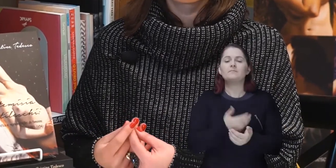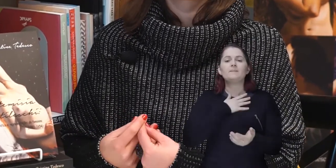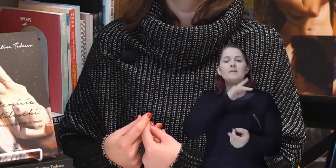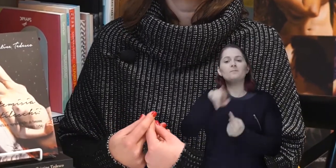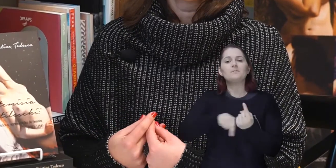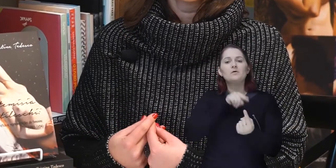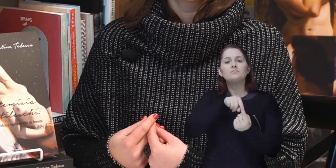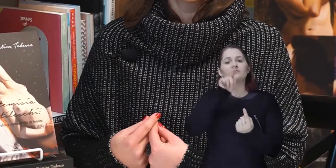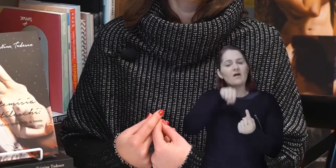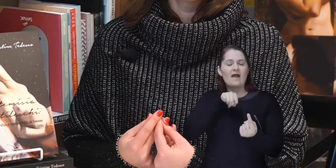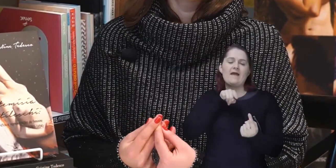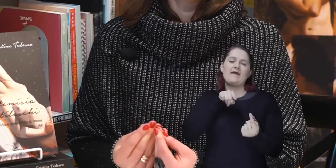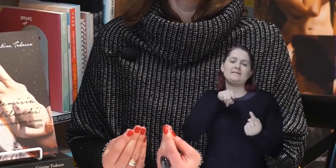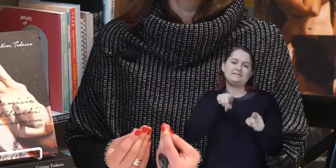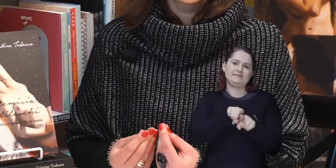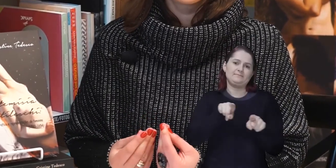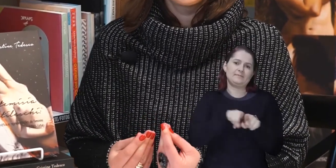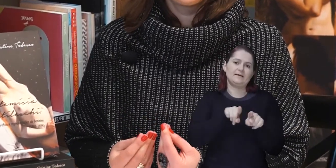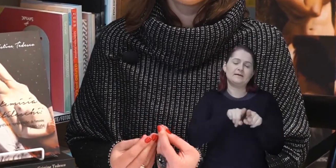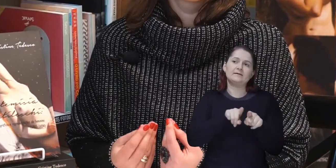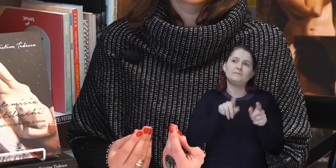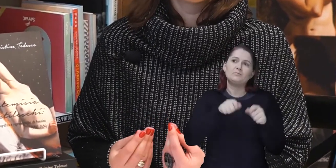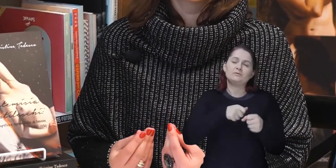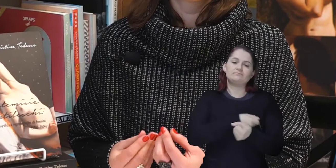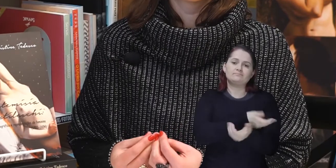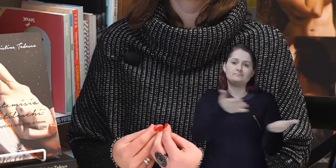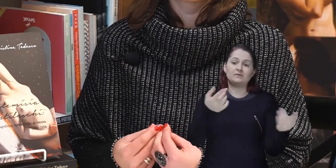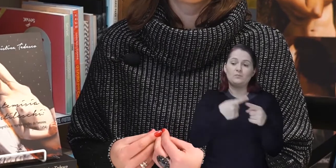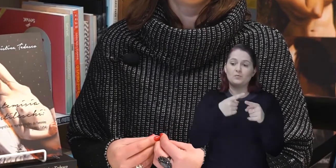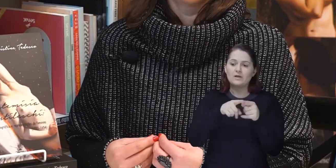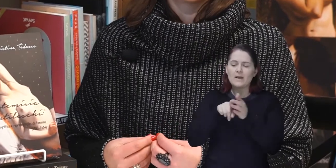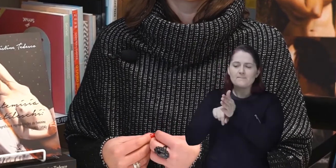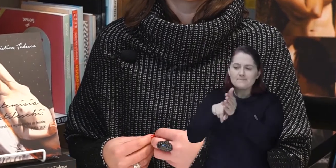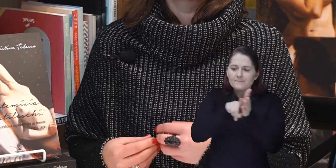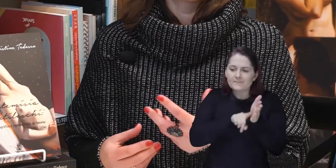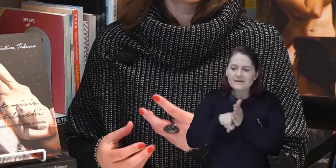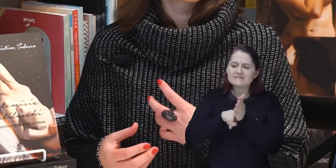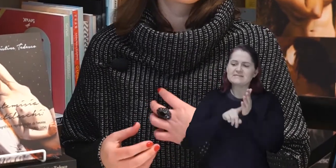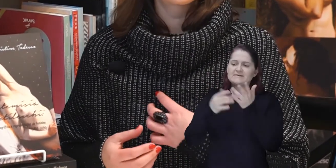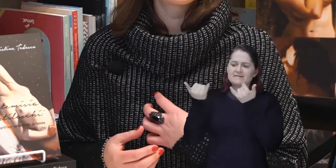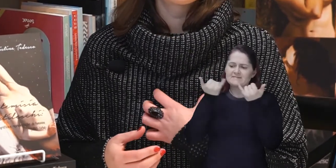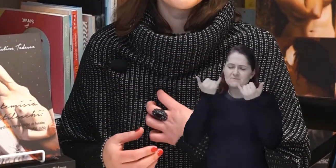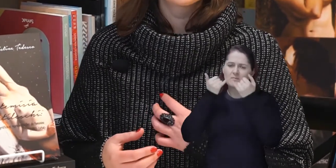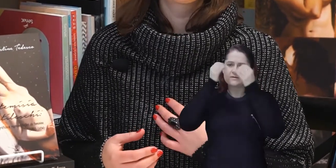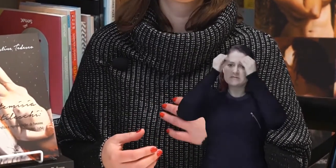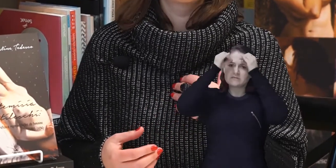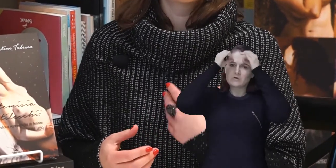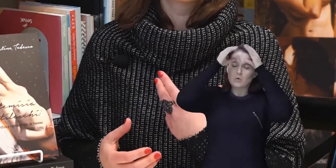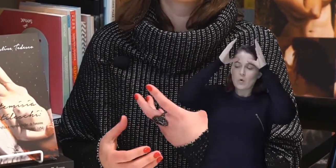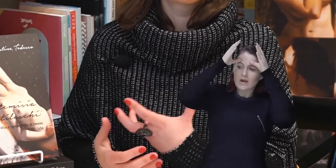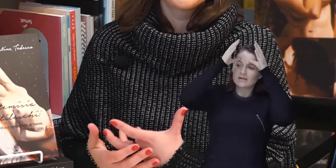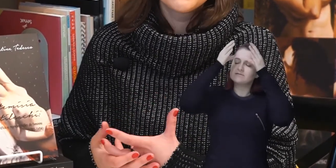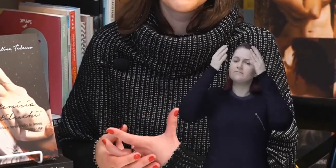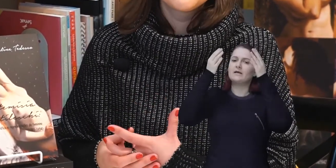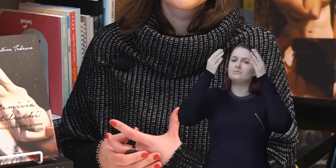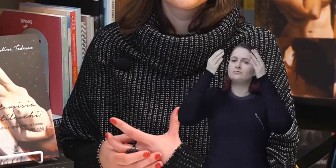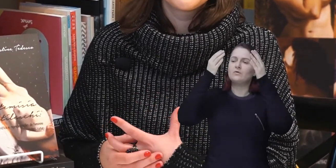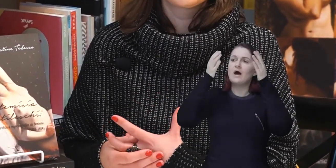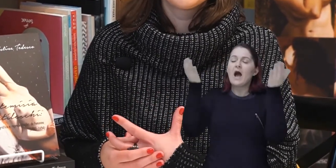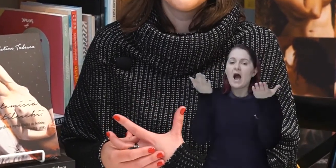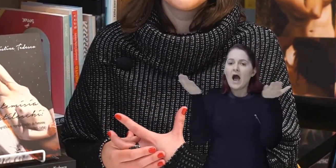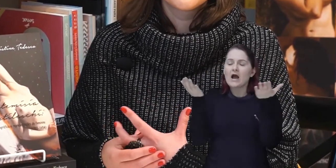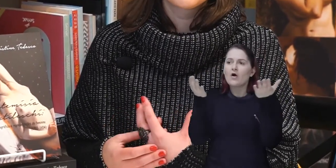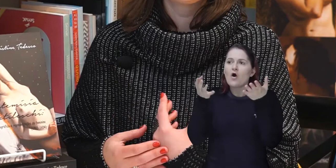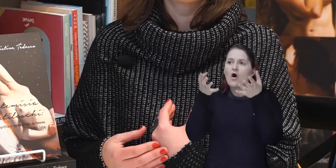livro. Então, um dos meus objetivos é esse, é poder, porque agora já não basta ter esse conhecimento